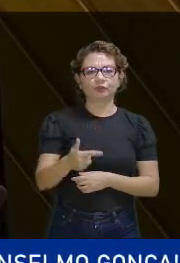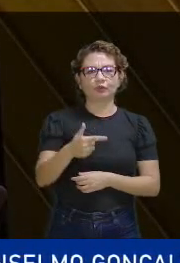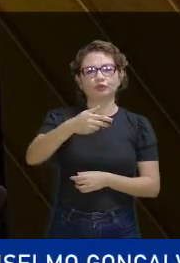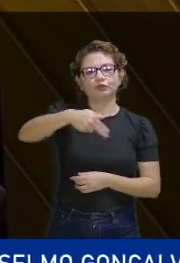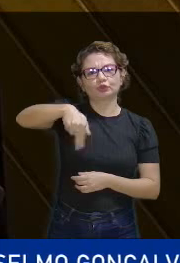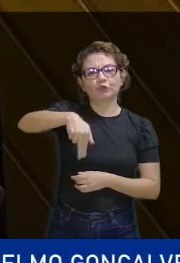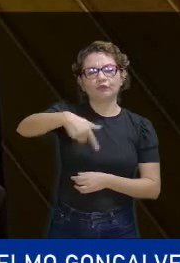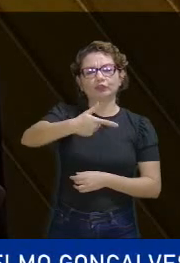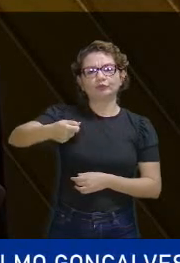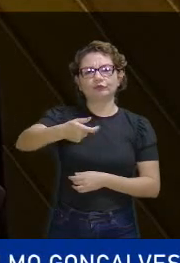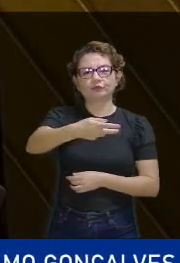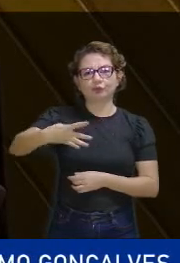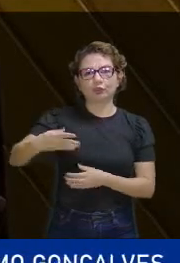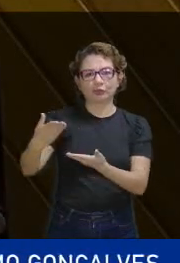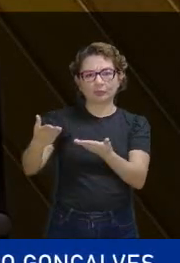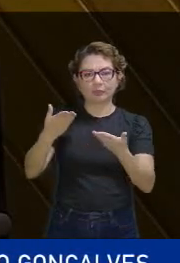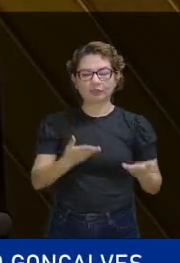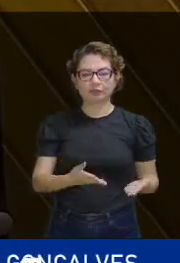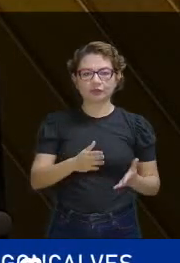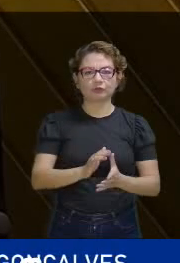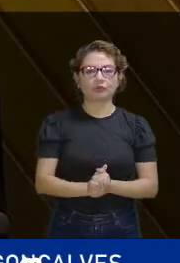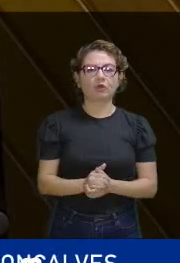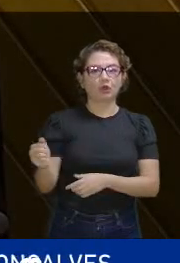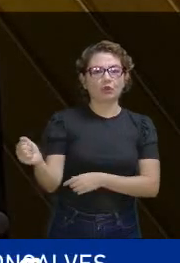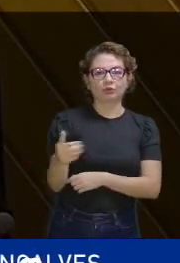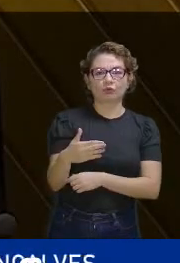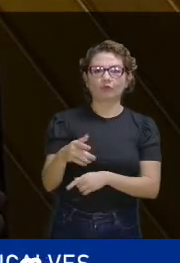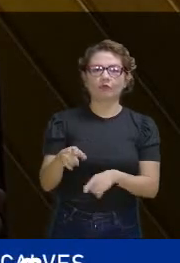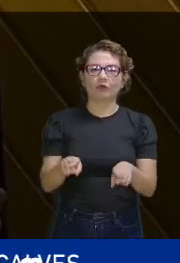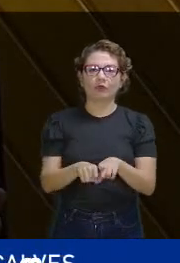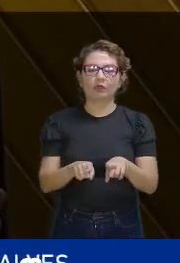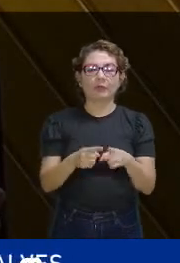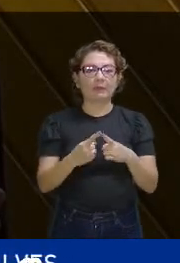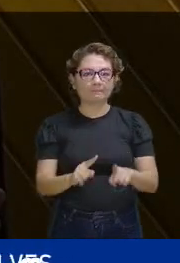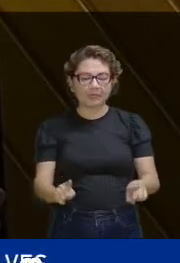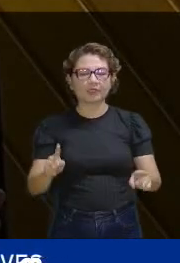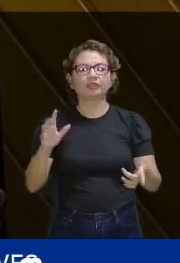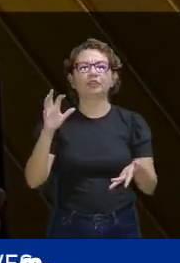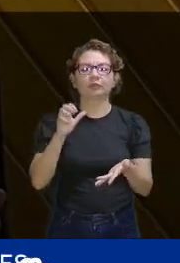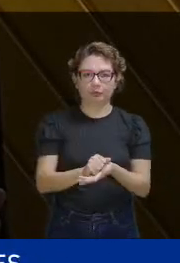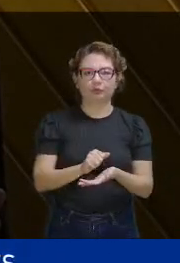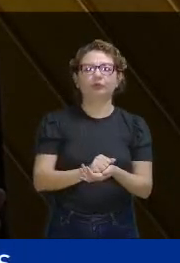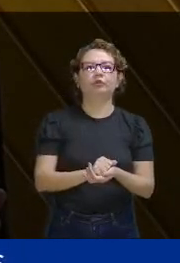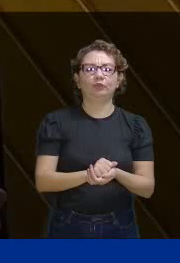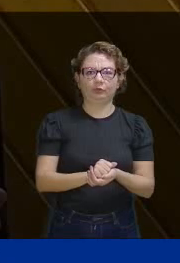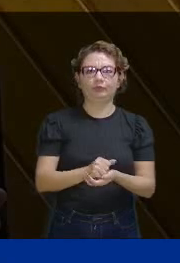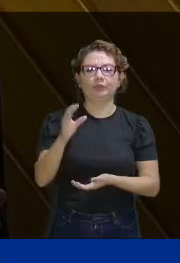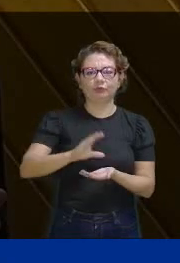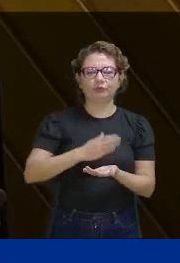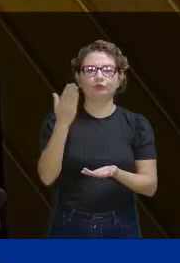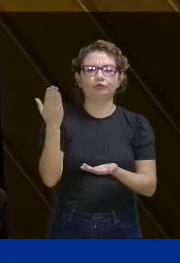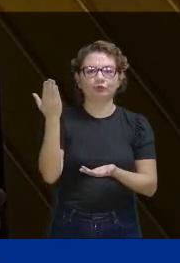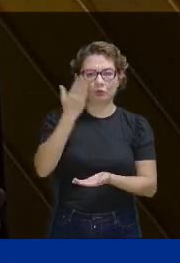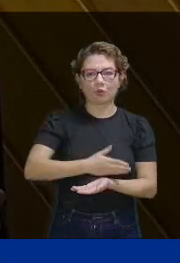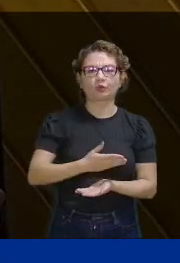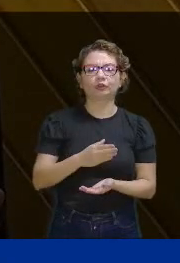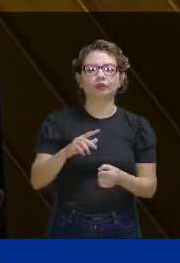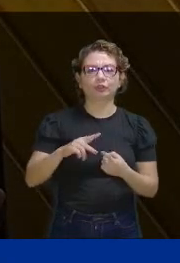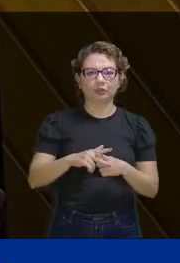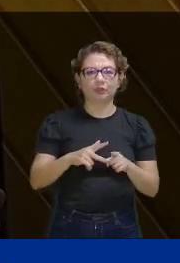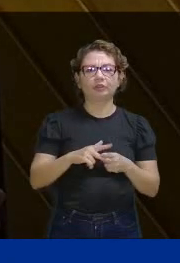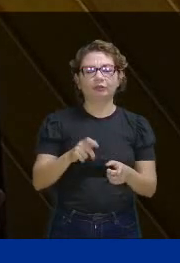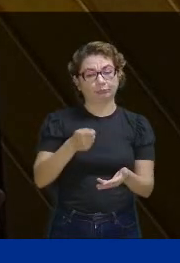de 2024, apresentou petição com documentos, mas deixou de protocolar a prestação de contas retificadora que